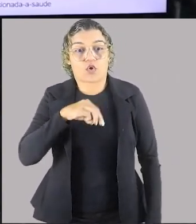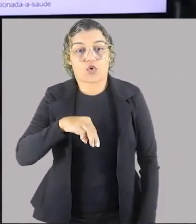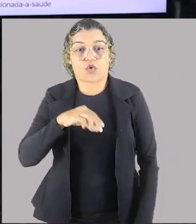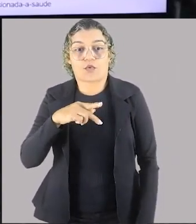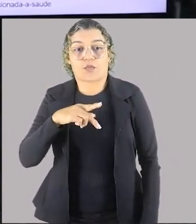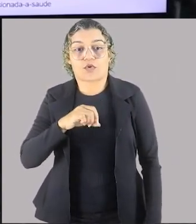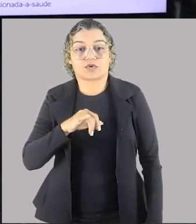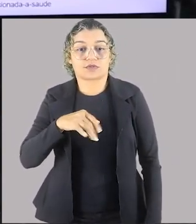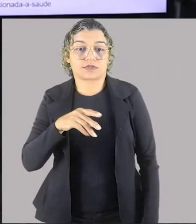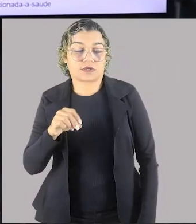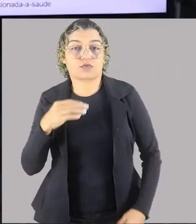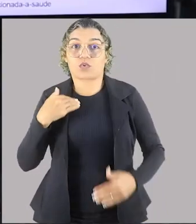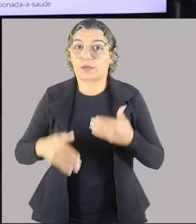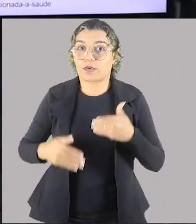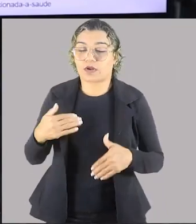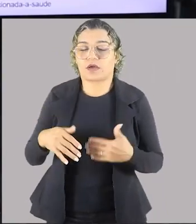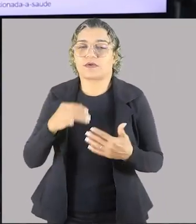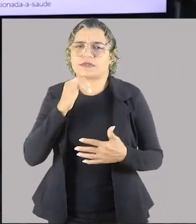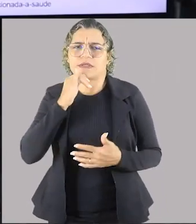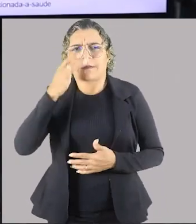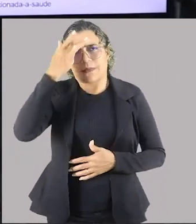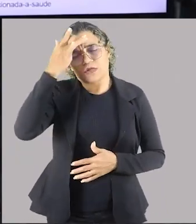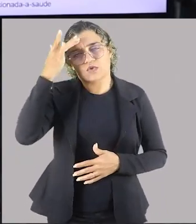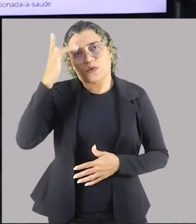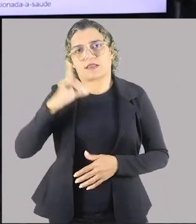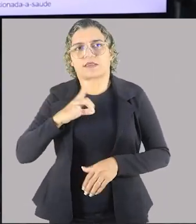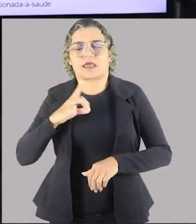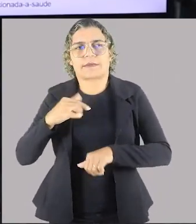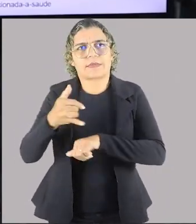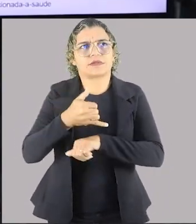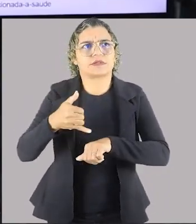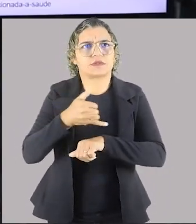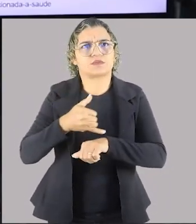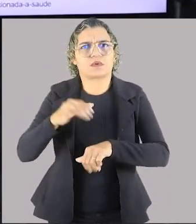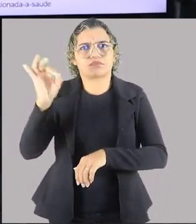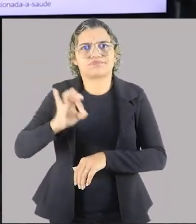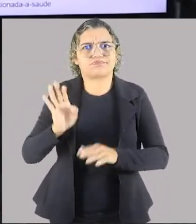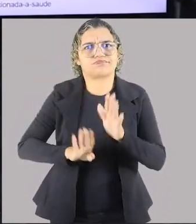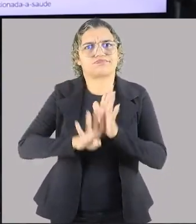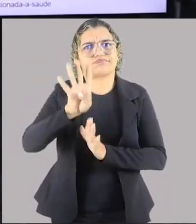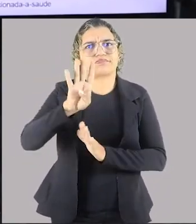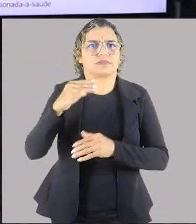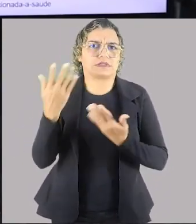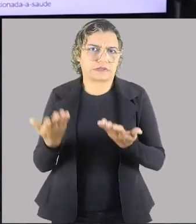tem um maior percentual de gordura do que um percentual de massa